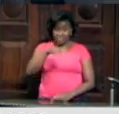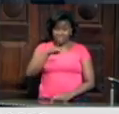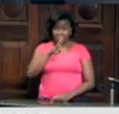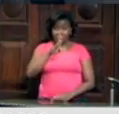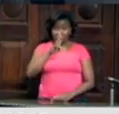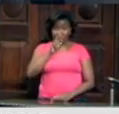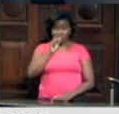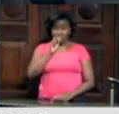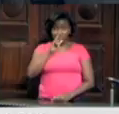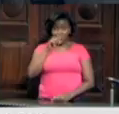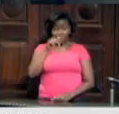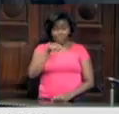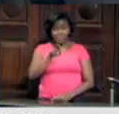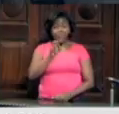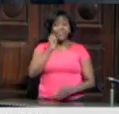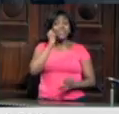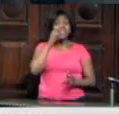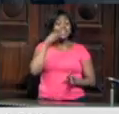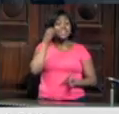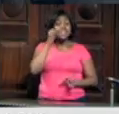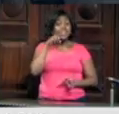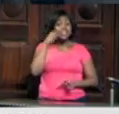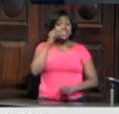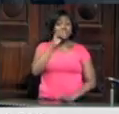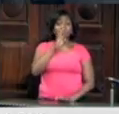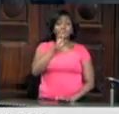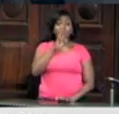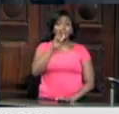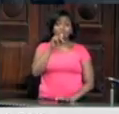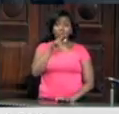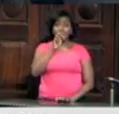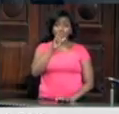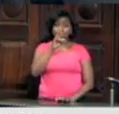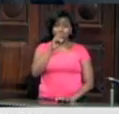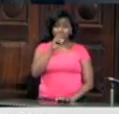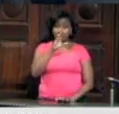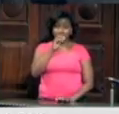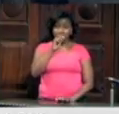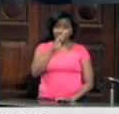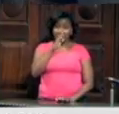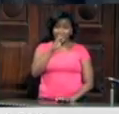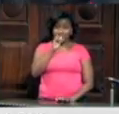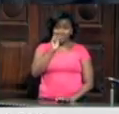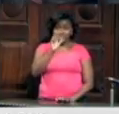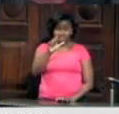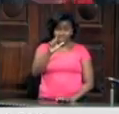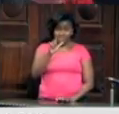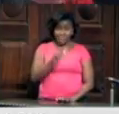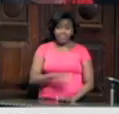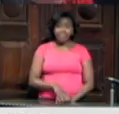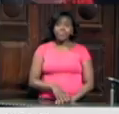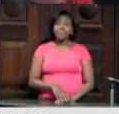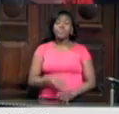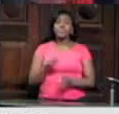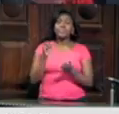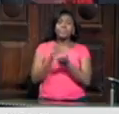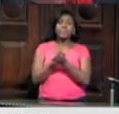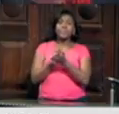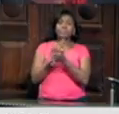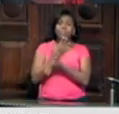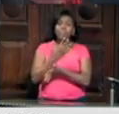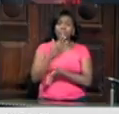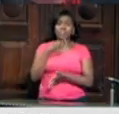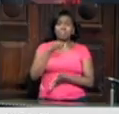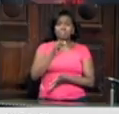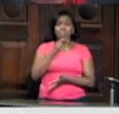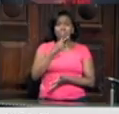Mensagem do senador e acadêmico Bernardo Cabral, diretor da Confederação Nacional do Comércio. Mensagem de